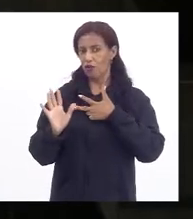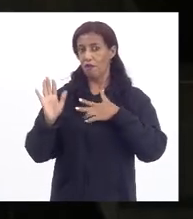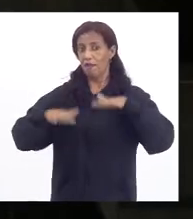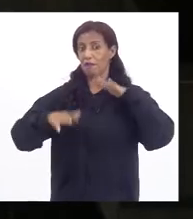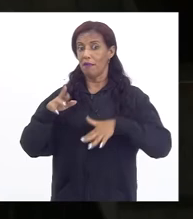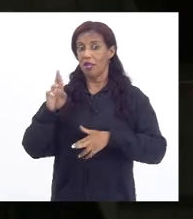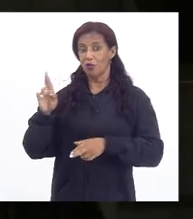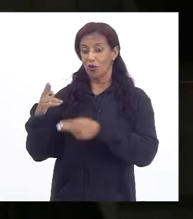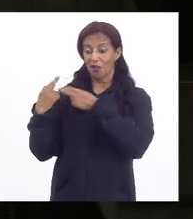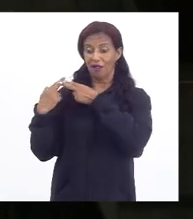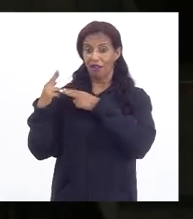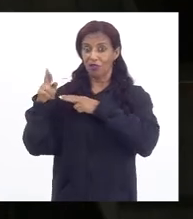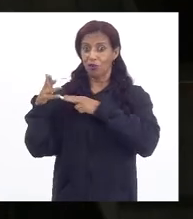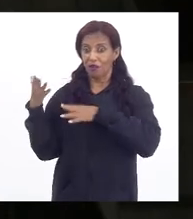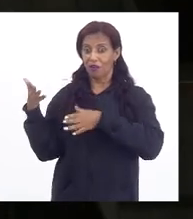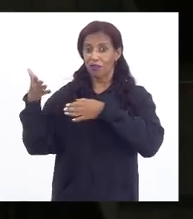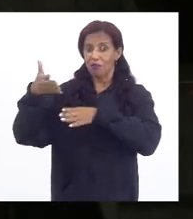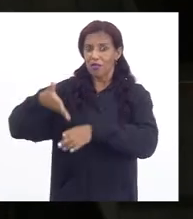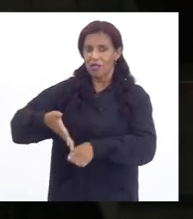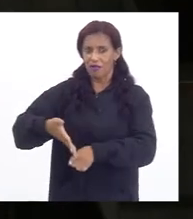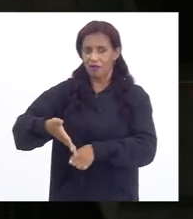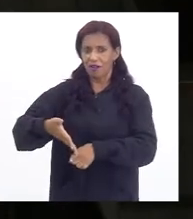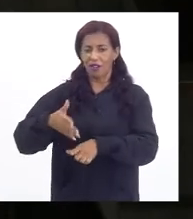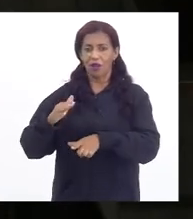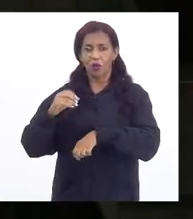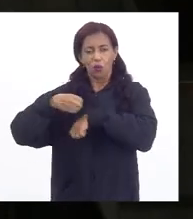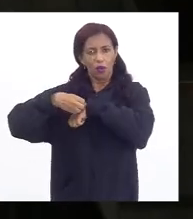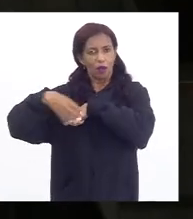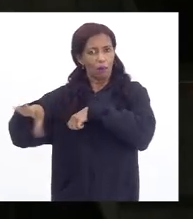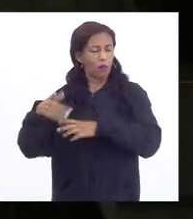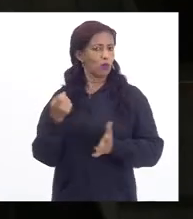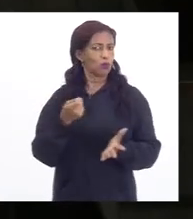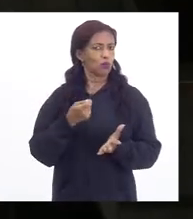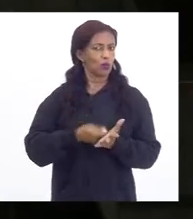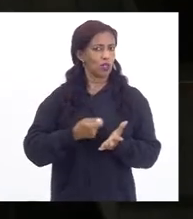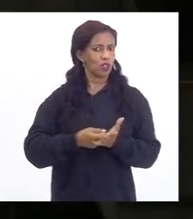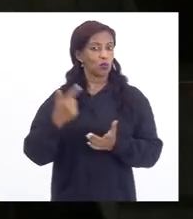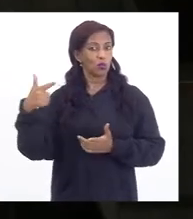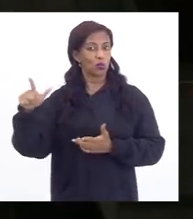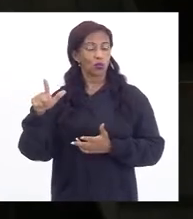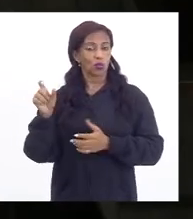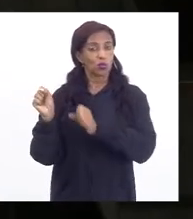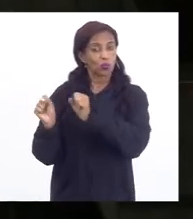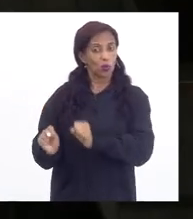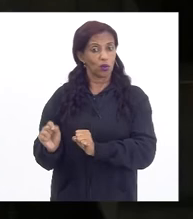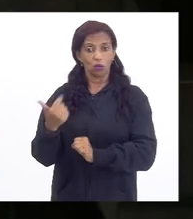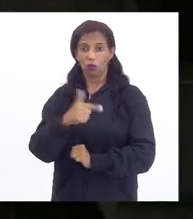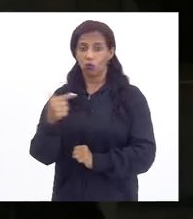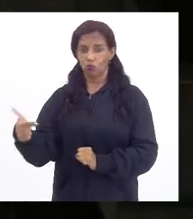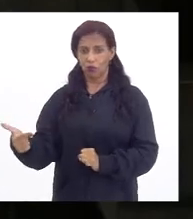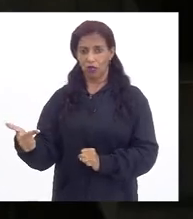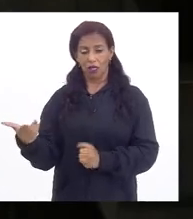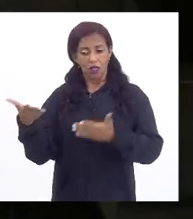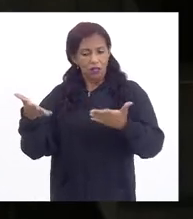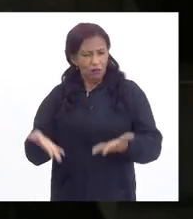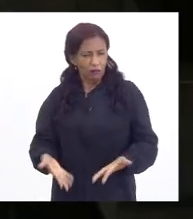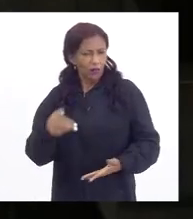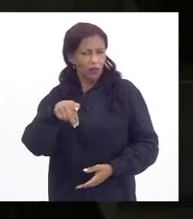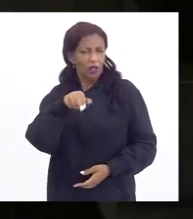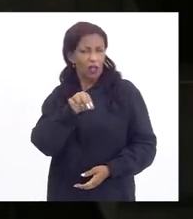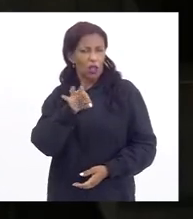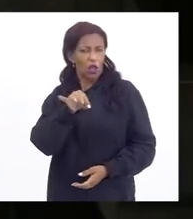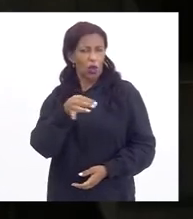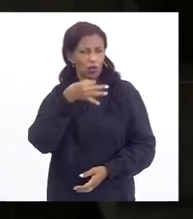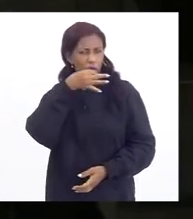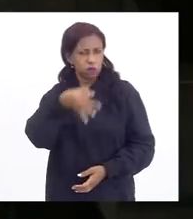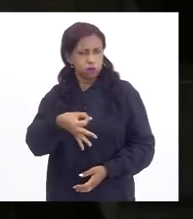responsabilidades específicas na execução e no encaminhamento do regime, que os outros poderes e órgãos não têm. Então fica aqui esta nota que eu